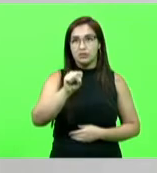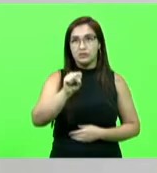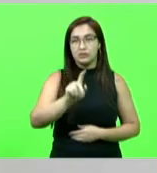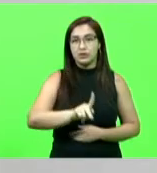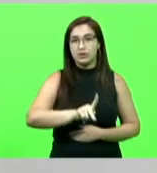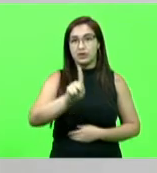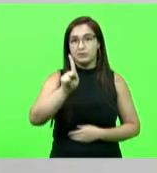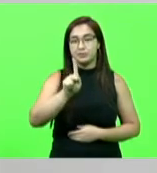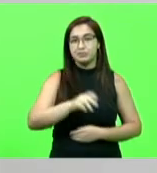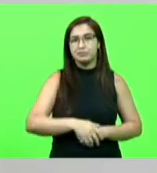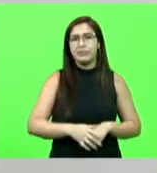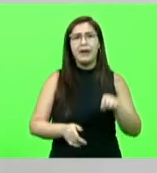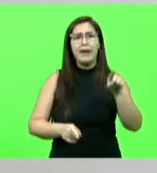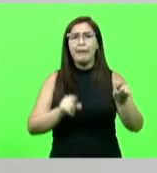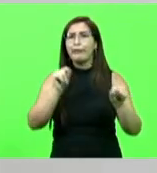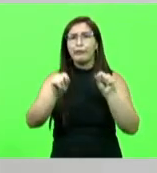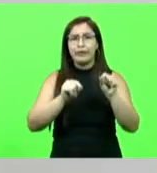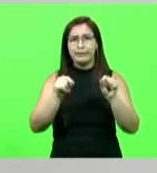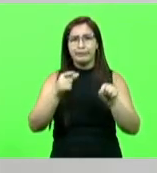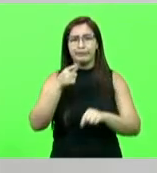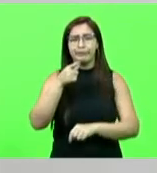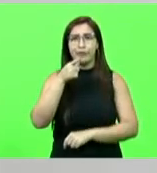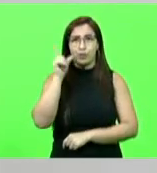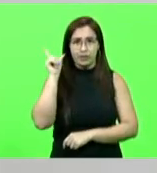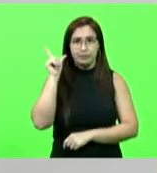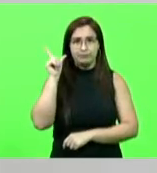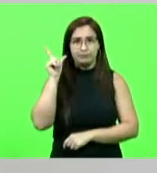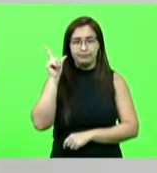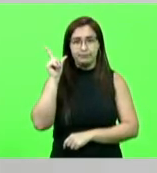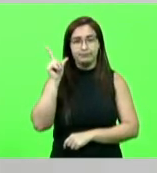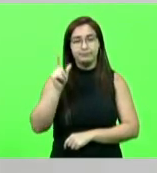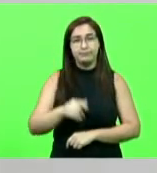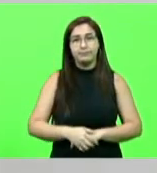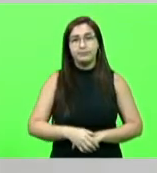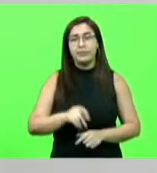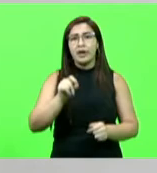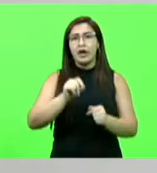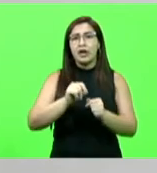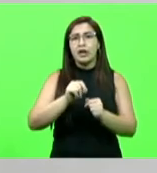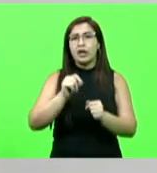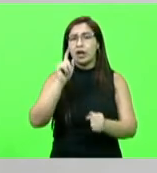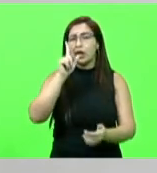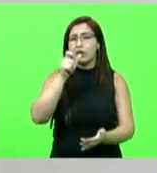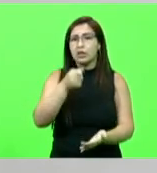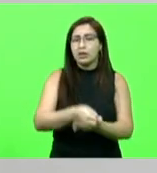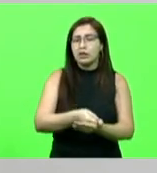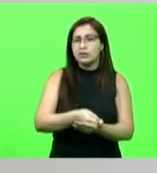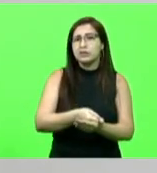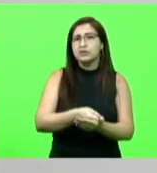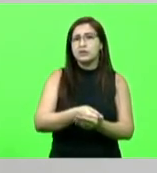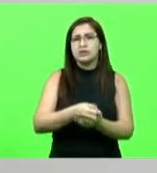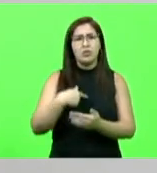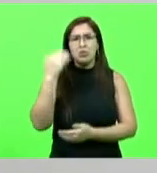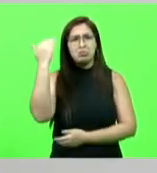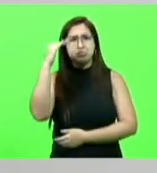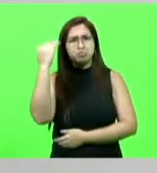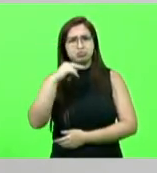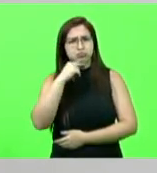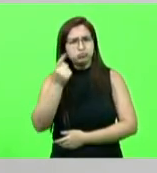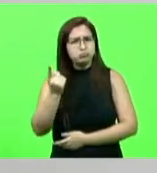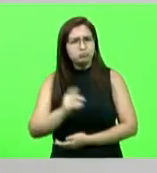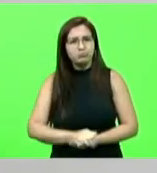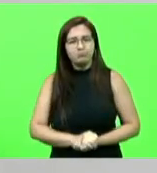O ministro Lewandowski de ontem, ele fez uma decisão monocrática que eu não compreendi,